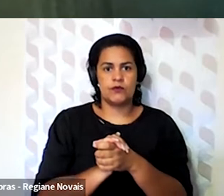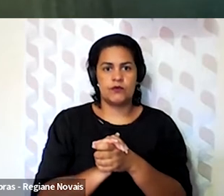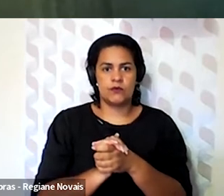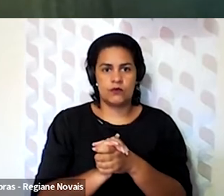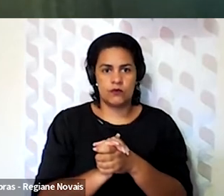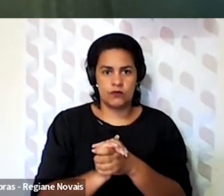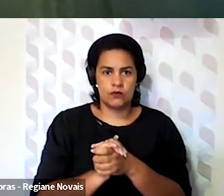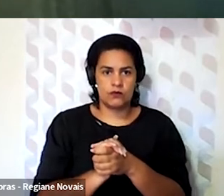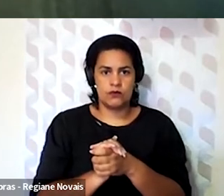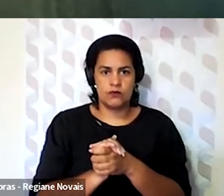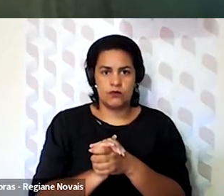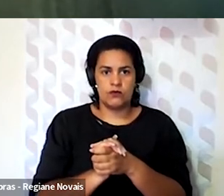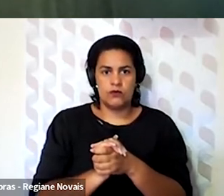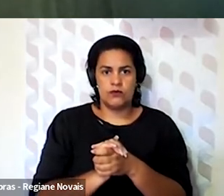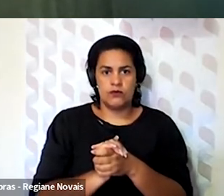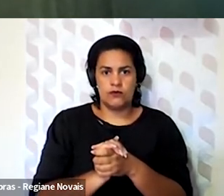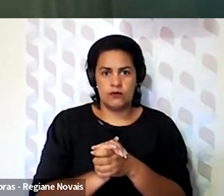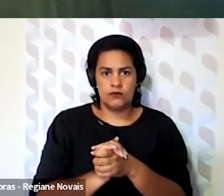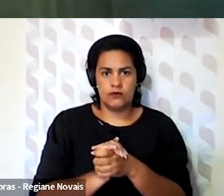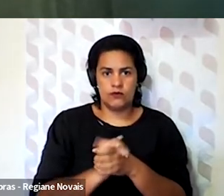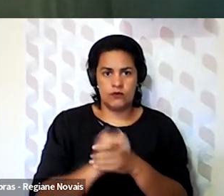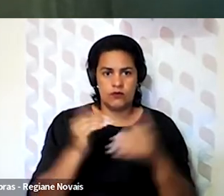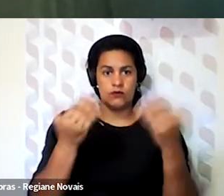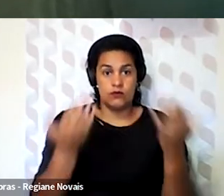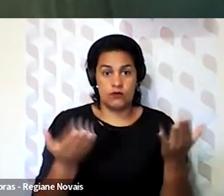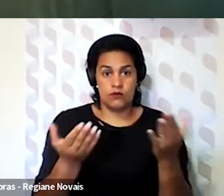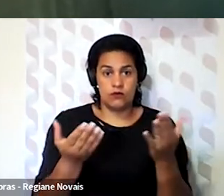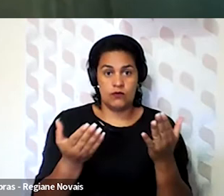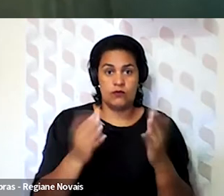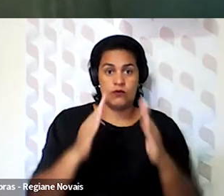Então, essa igreja é uma igreja que,